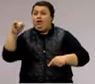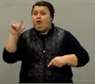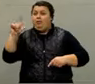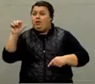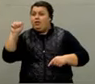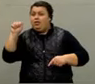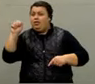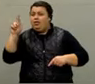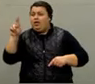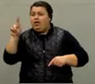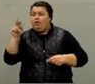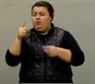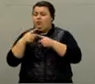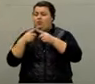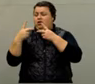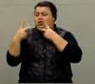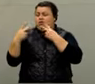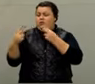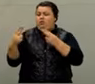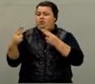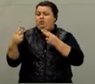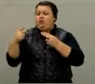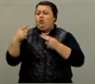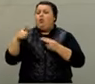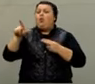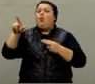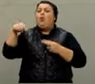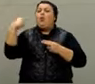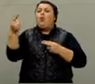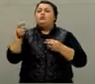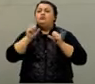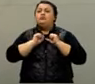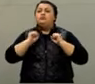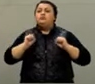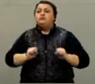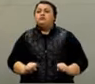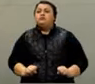Próximo, então, sistema.